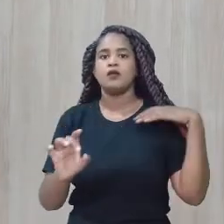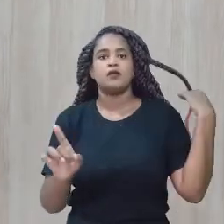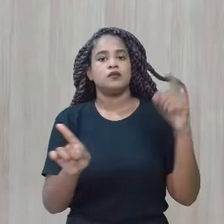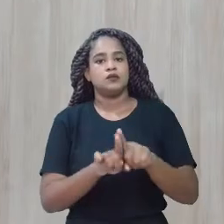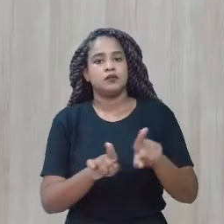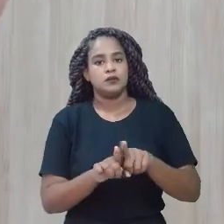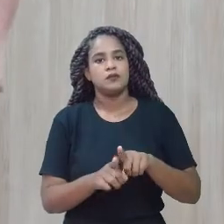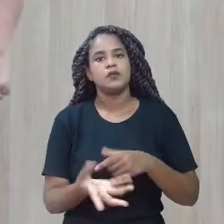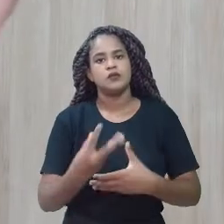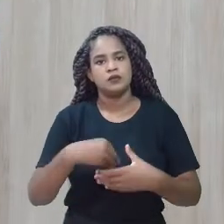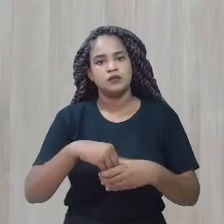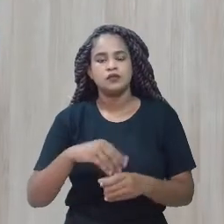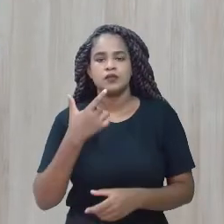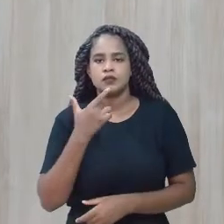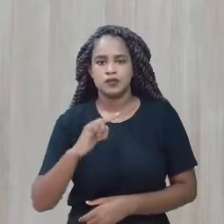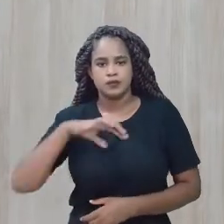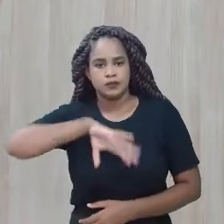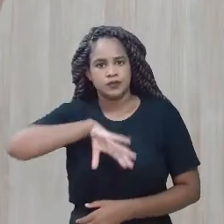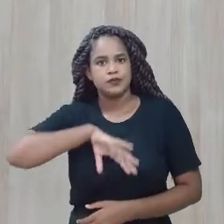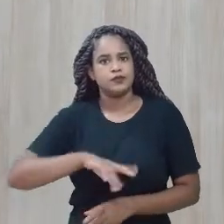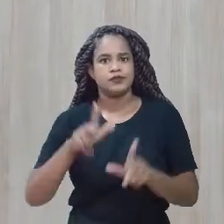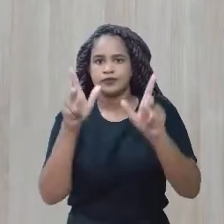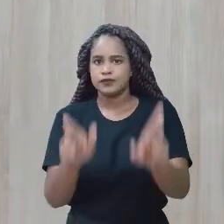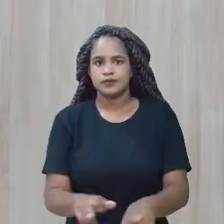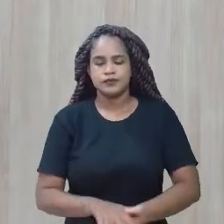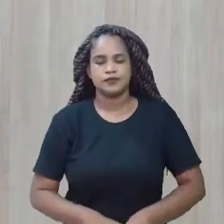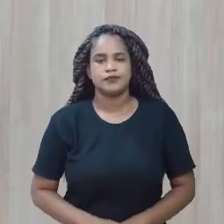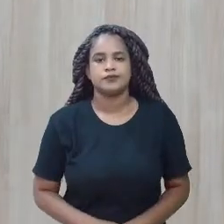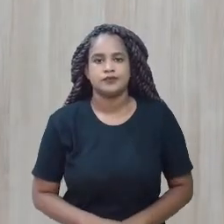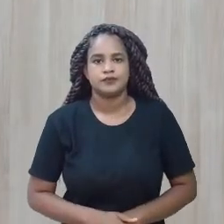é assim também, tá? Quando estamos usando.